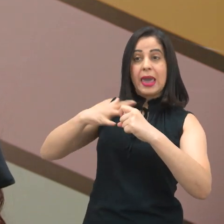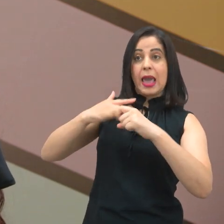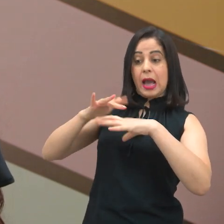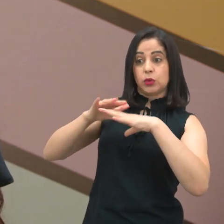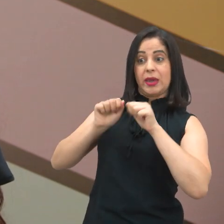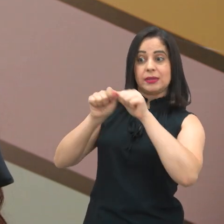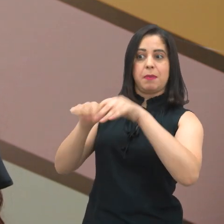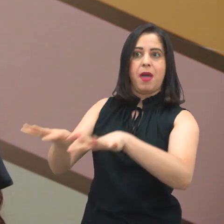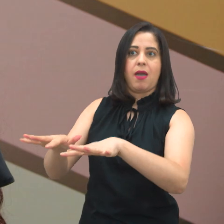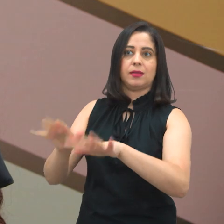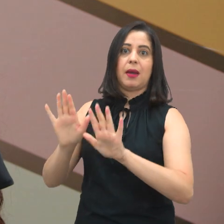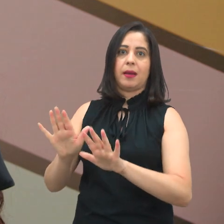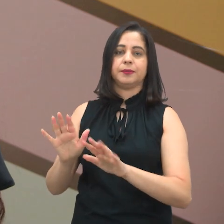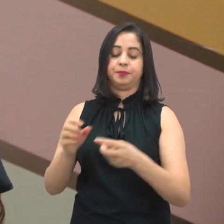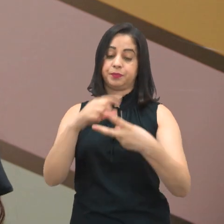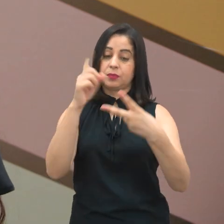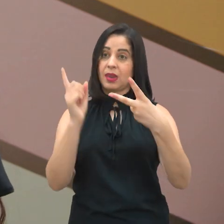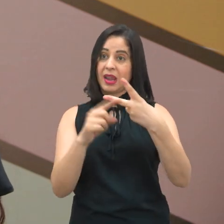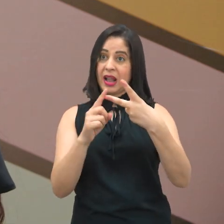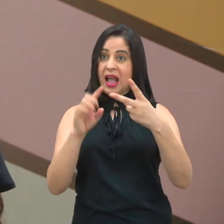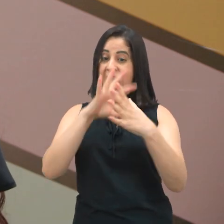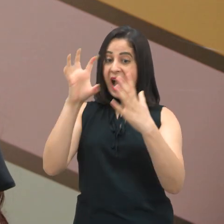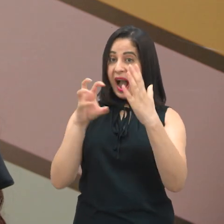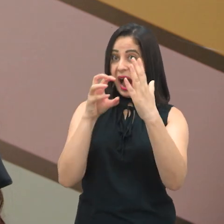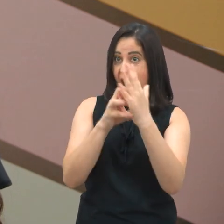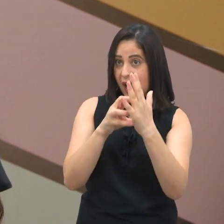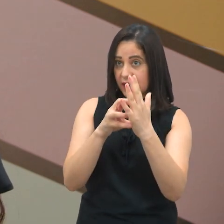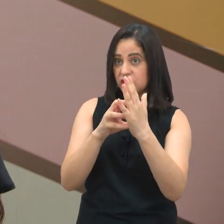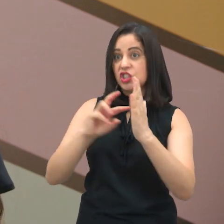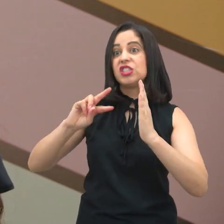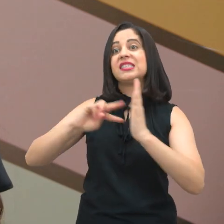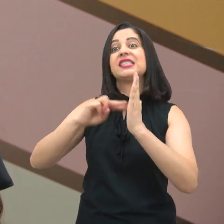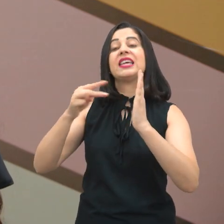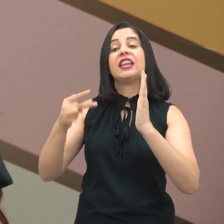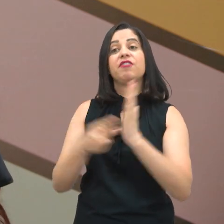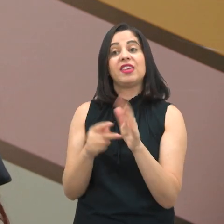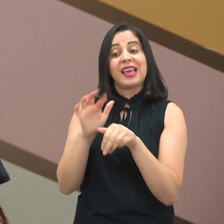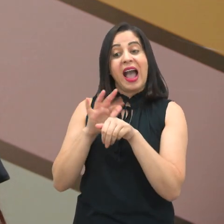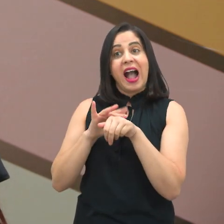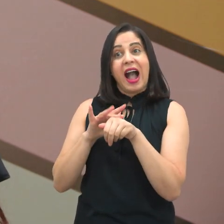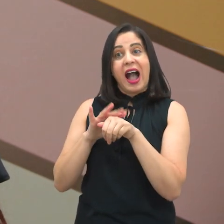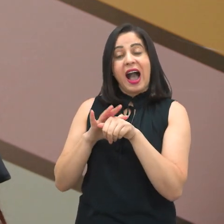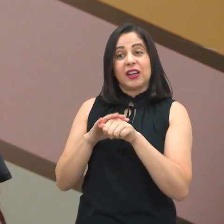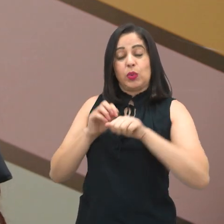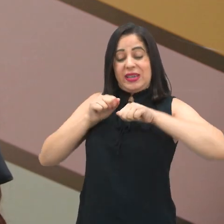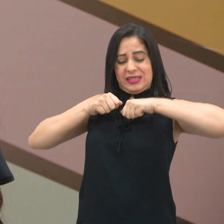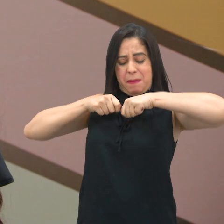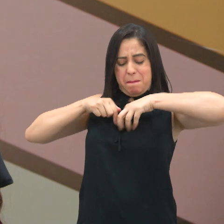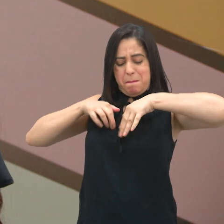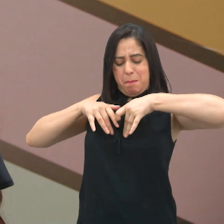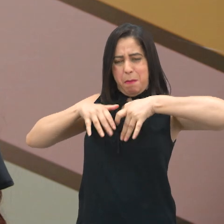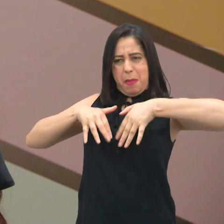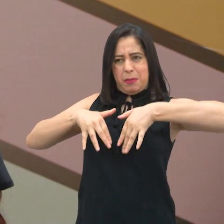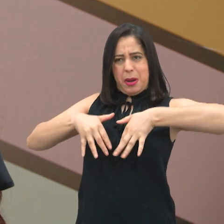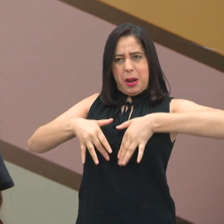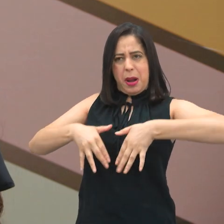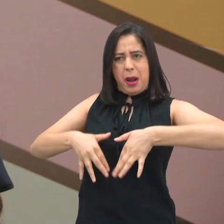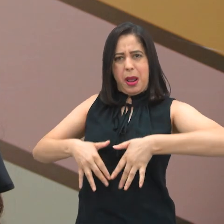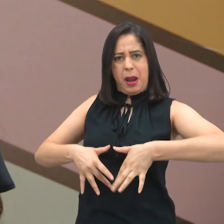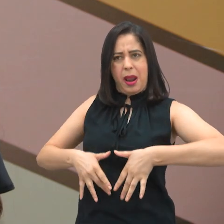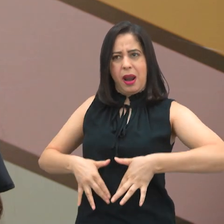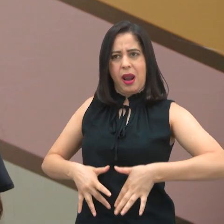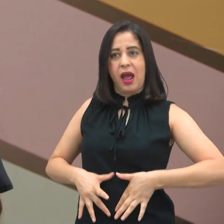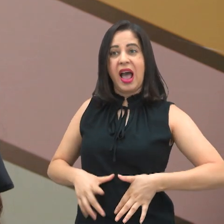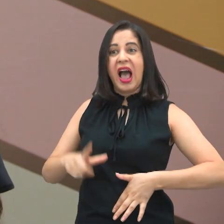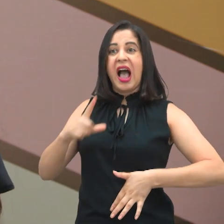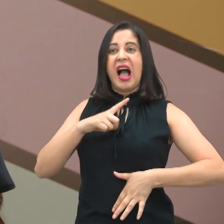normal, ela não tem sinais e sintomas. A AIDS já é a síndrome da imunodeficiência adquirida. É o momento em que o indivíduo já passa